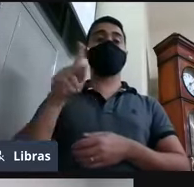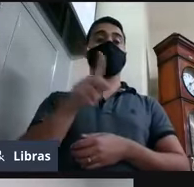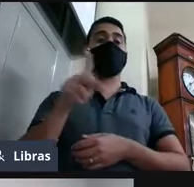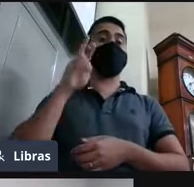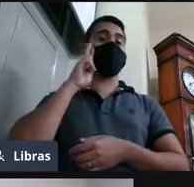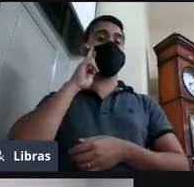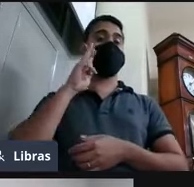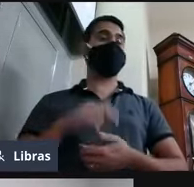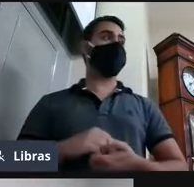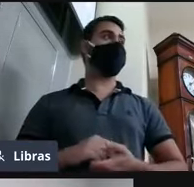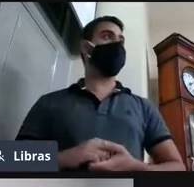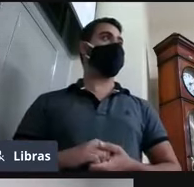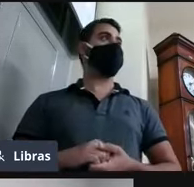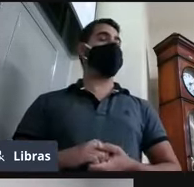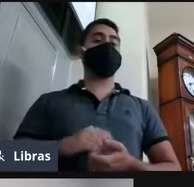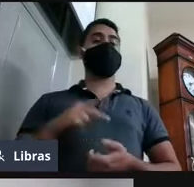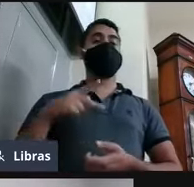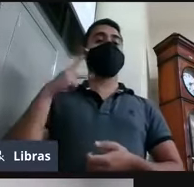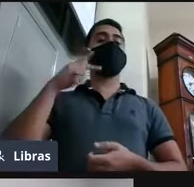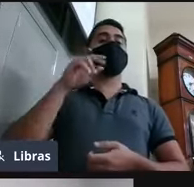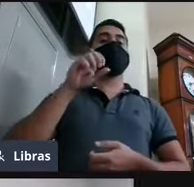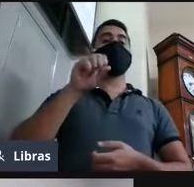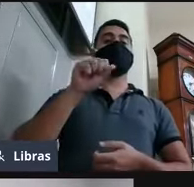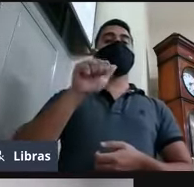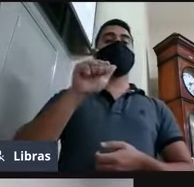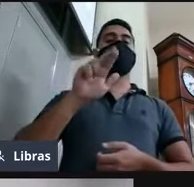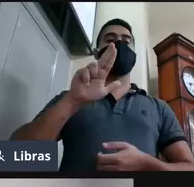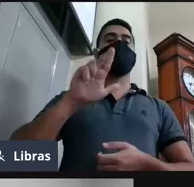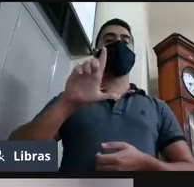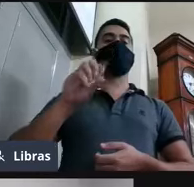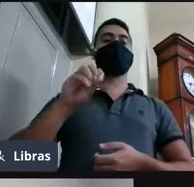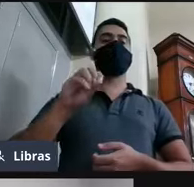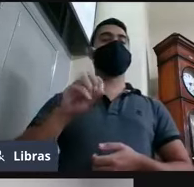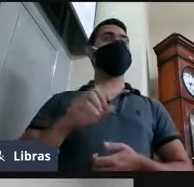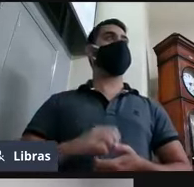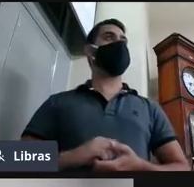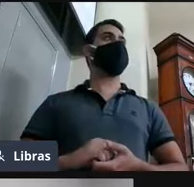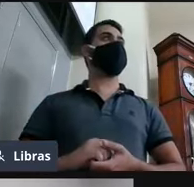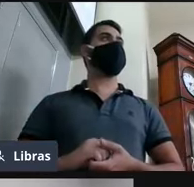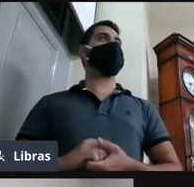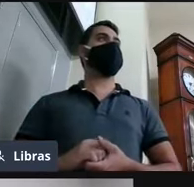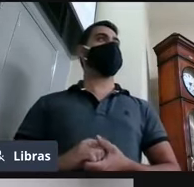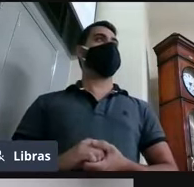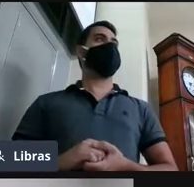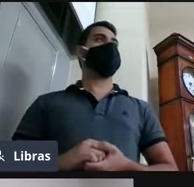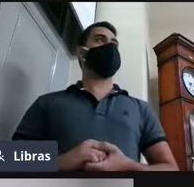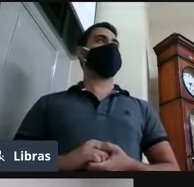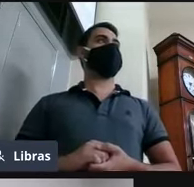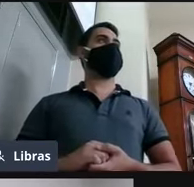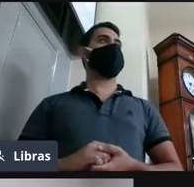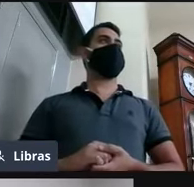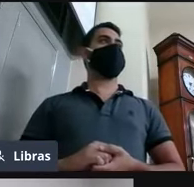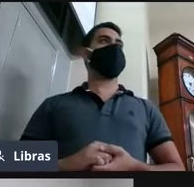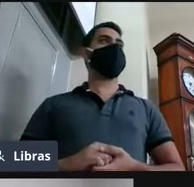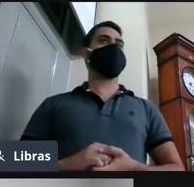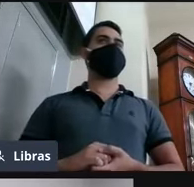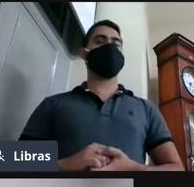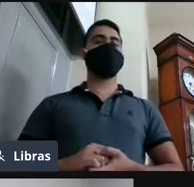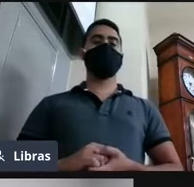Tavares. Presente. Vereador Saulo de Tarso Pereira Correia da Silva, Saulo Correia. Se encontra